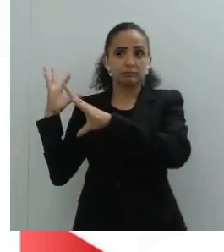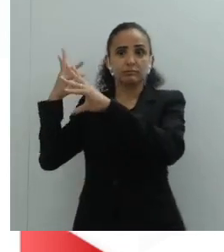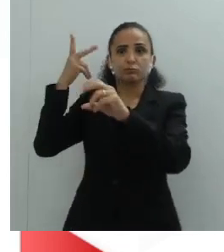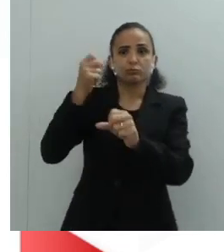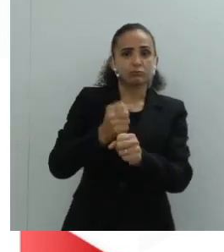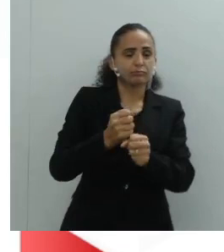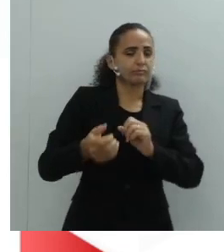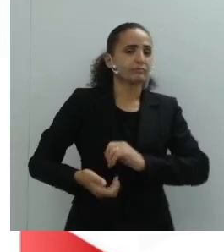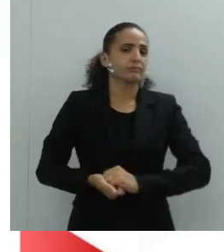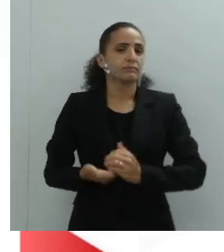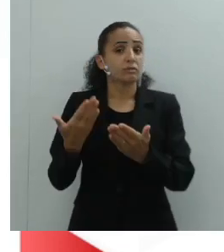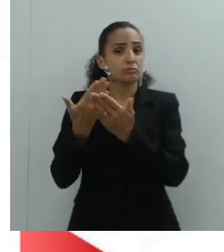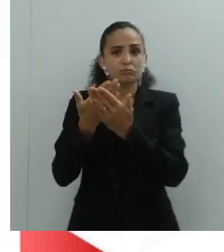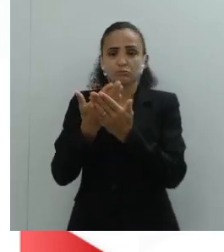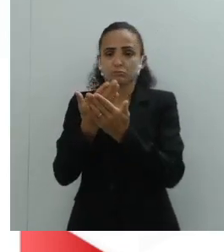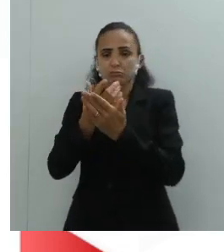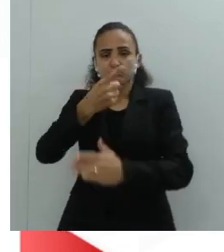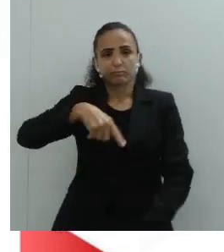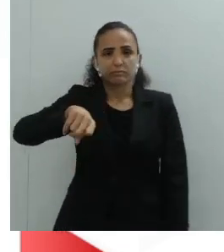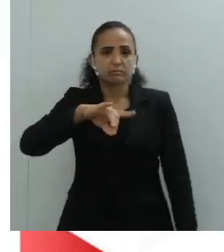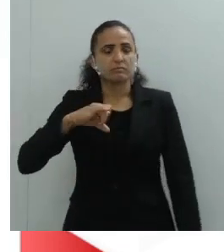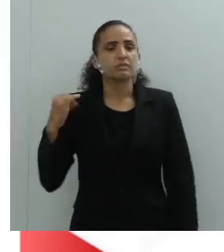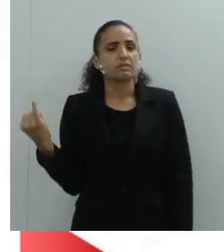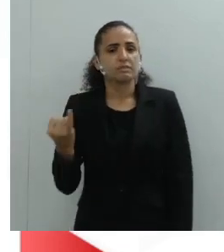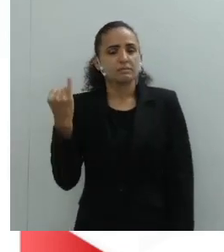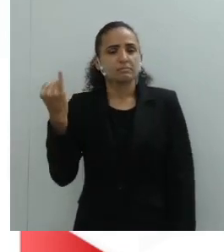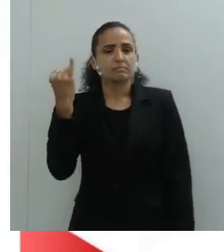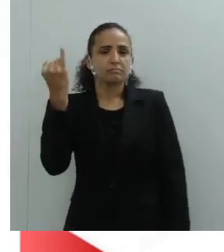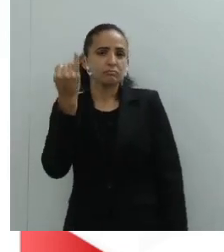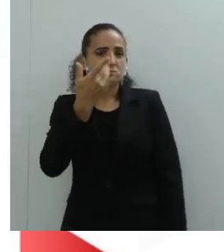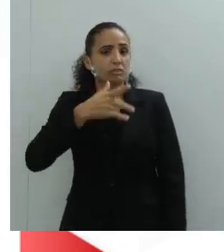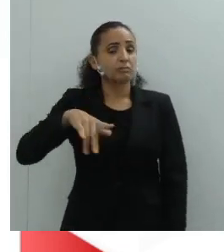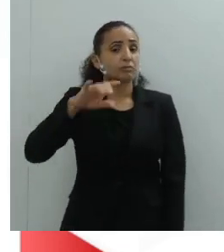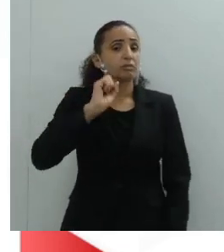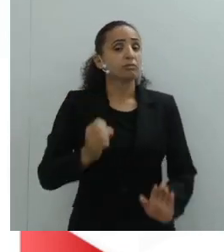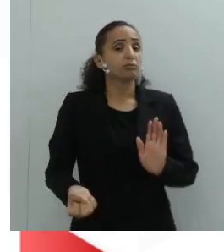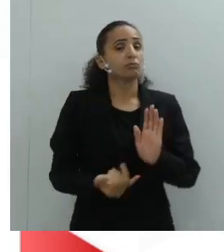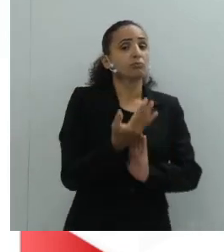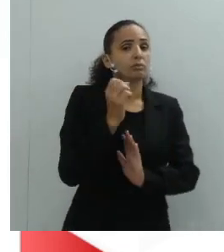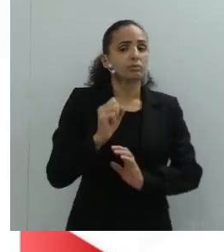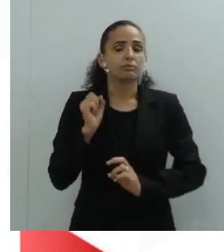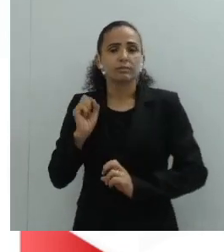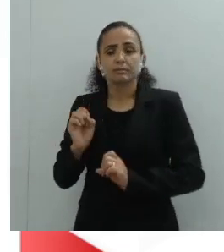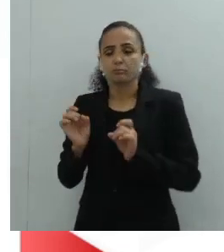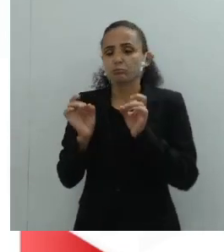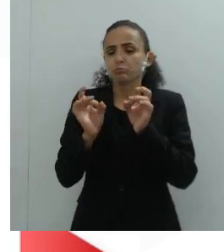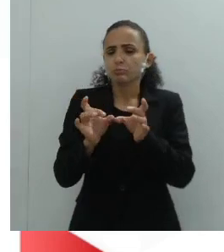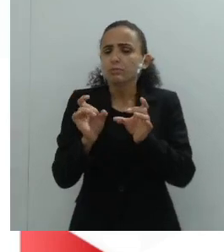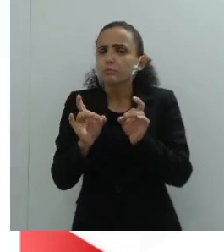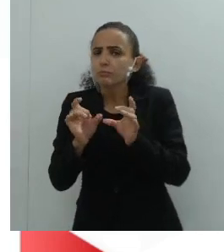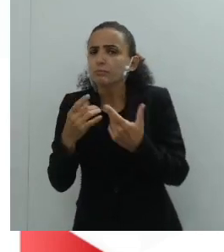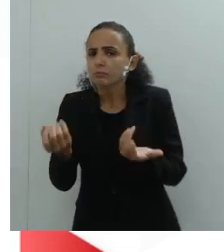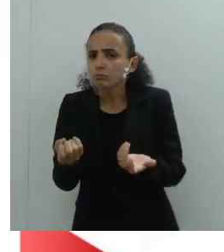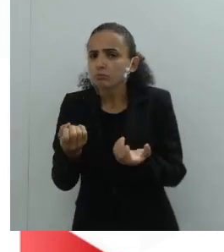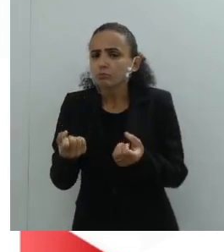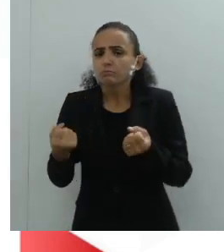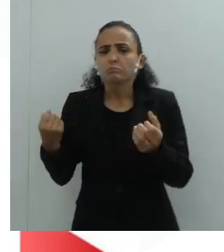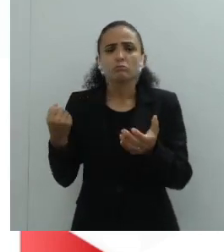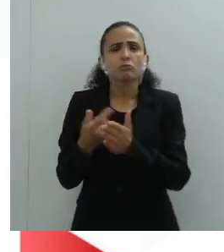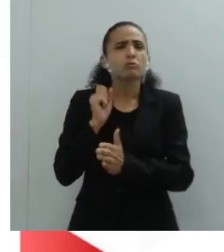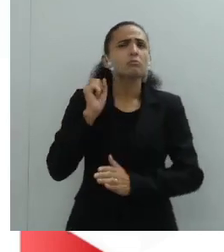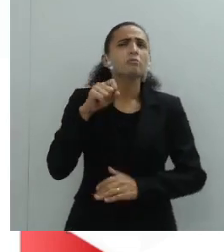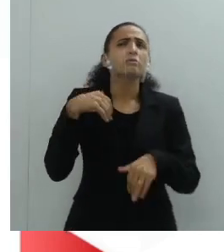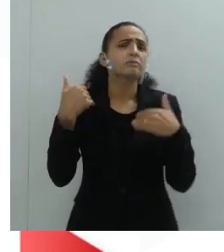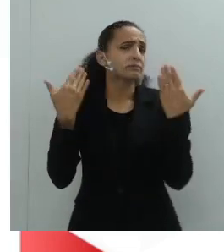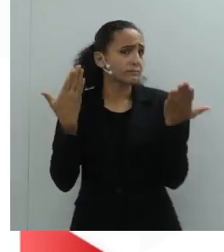aulas anteriores, vimos a importância do surgimento do mercantilismo, tá bom? E o que